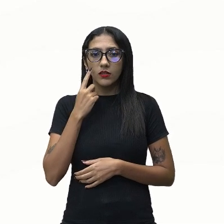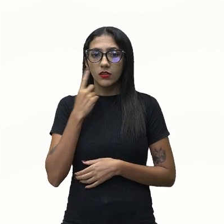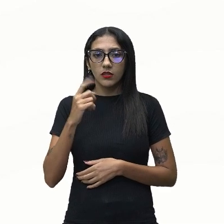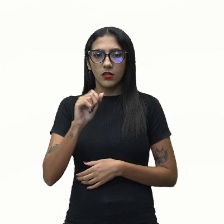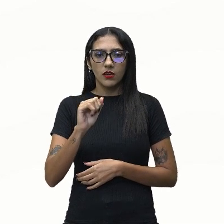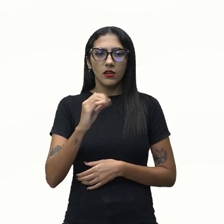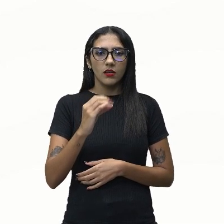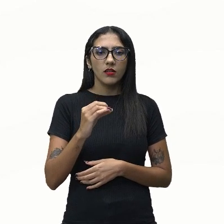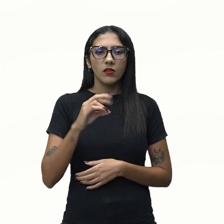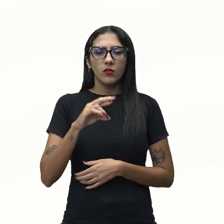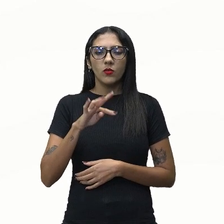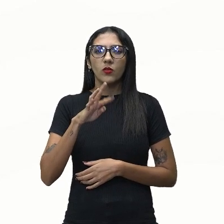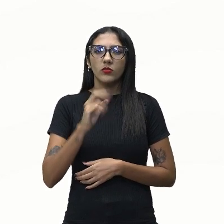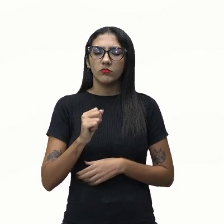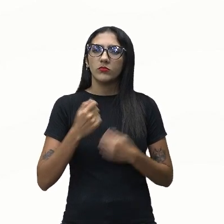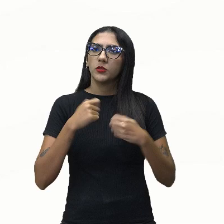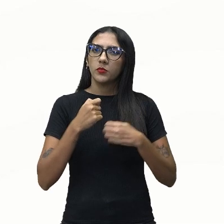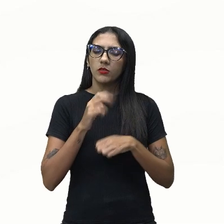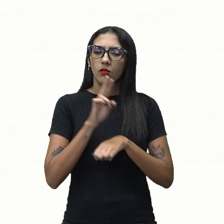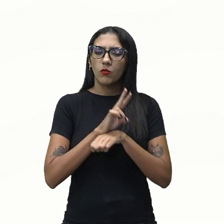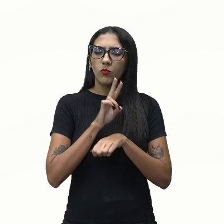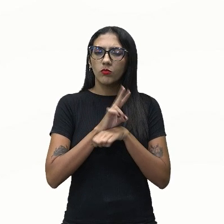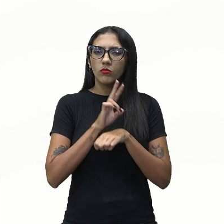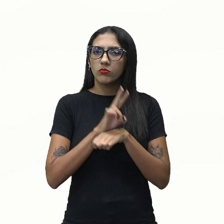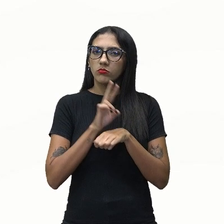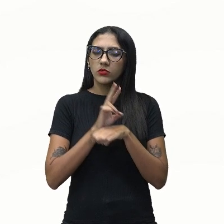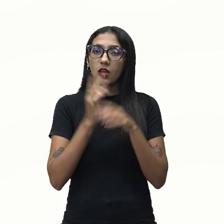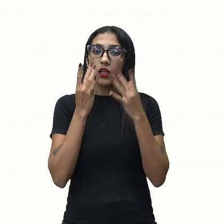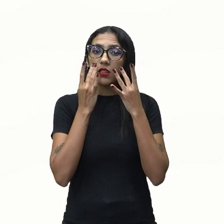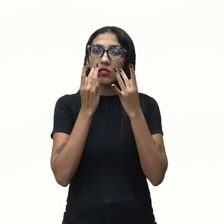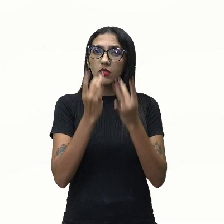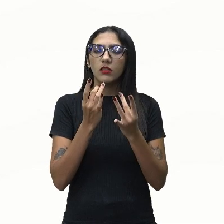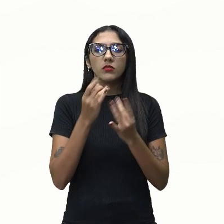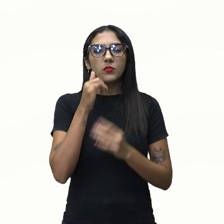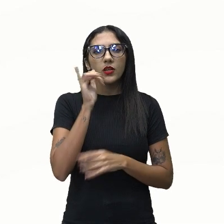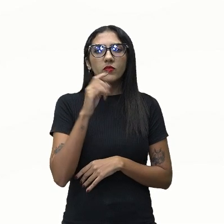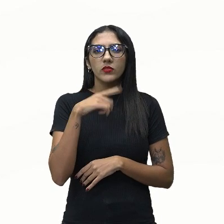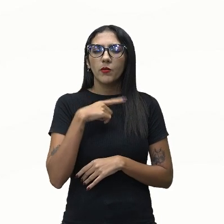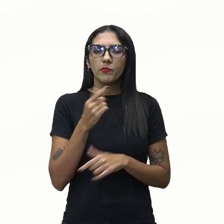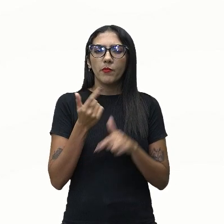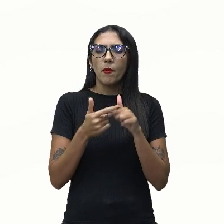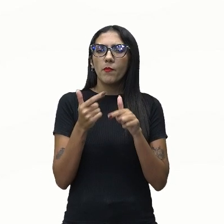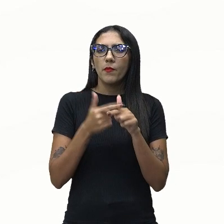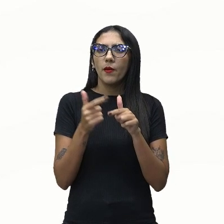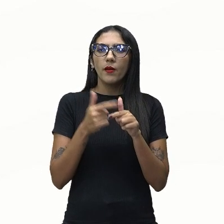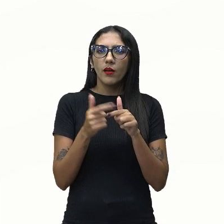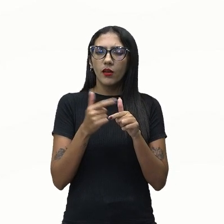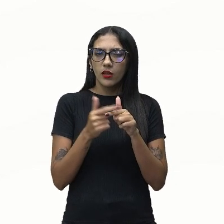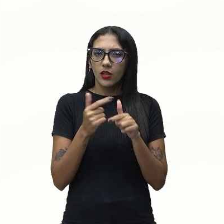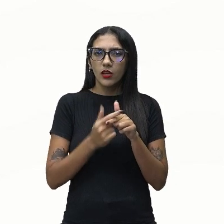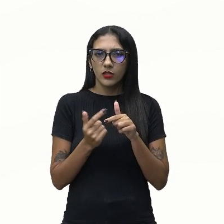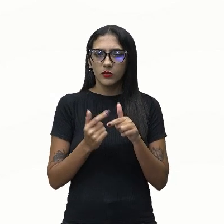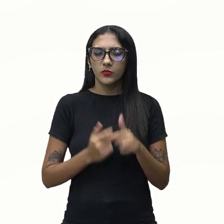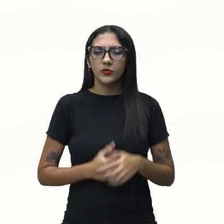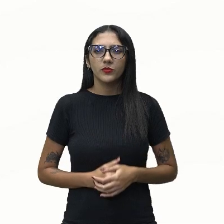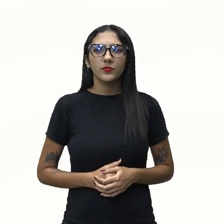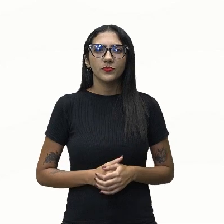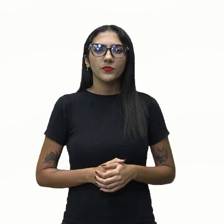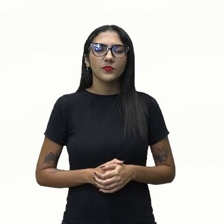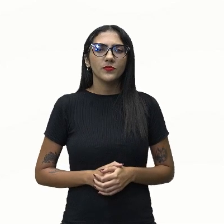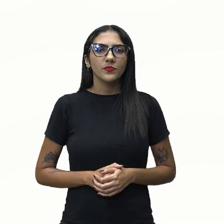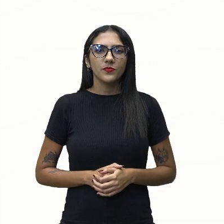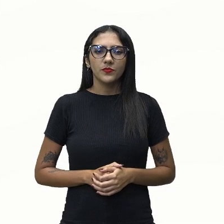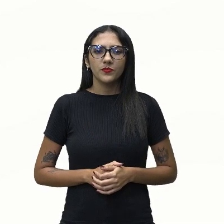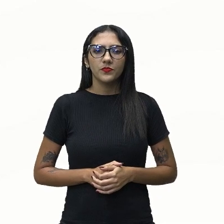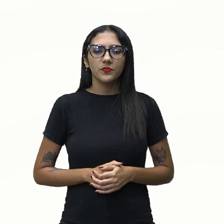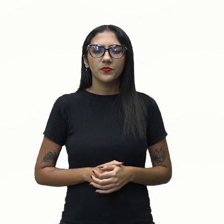né? Precisamos cuidar dela, inclusive, certo? Para que ela não venha ter nenhum tipo de problema, né? Nessas artérias, tá?